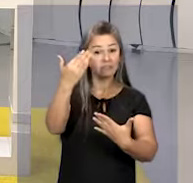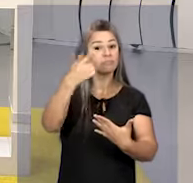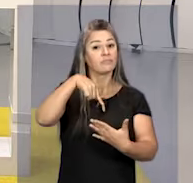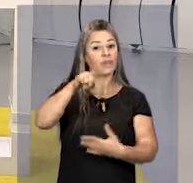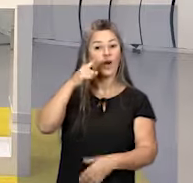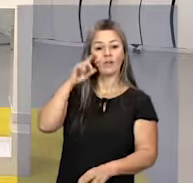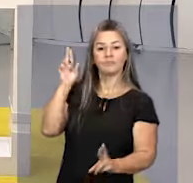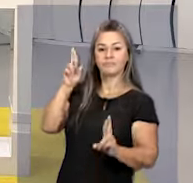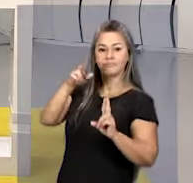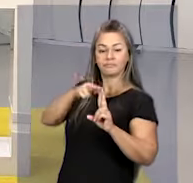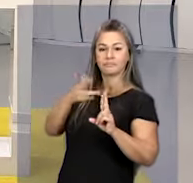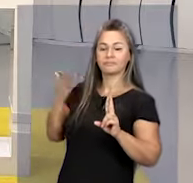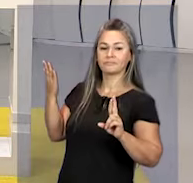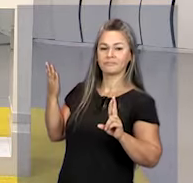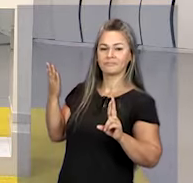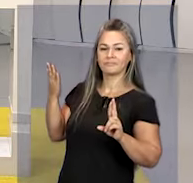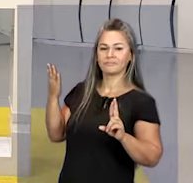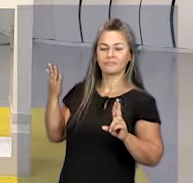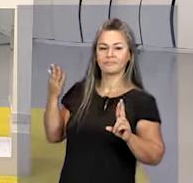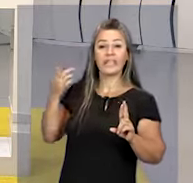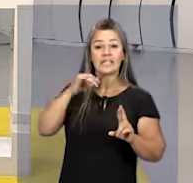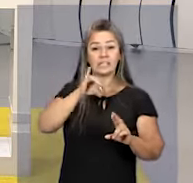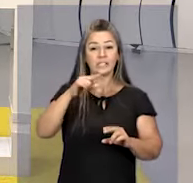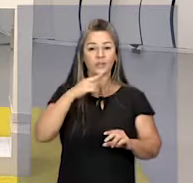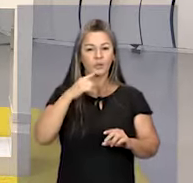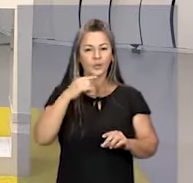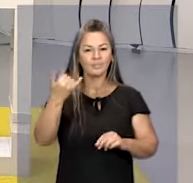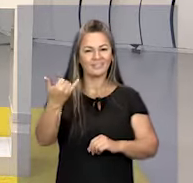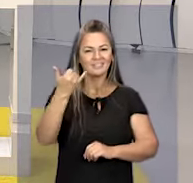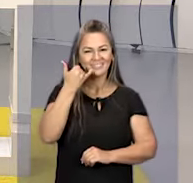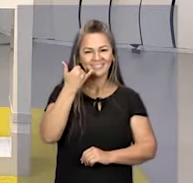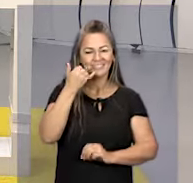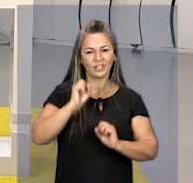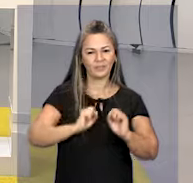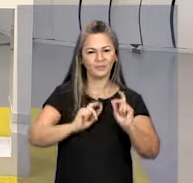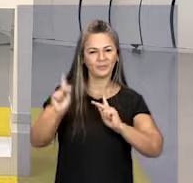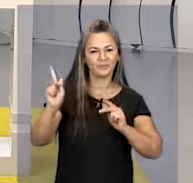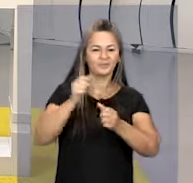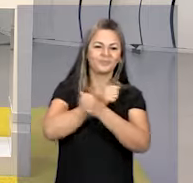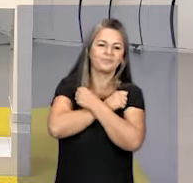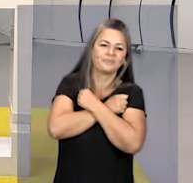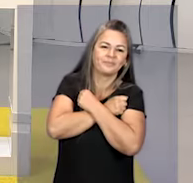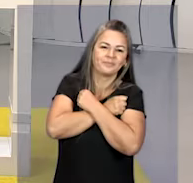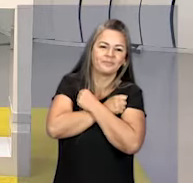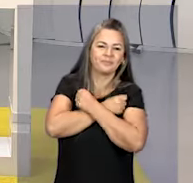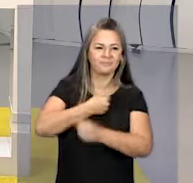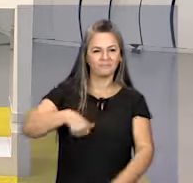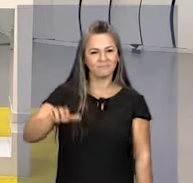referências e ligue para o Tira Dúvidas. Fale conosco aqui, tá bom? Um abraço!